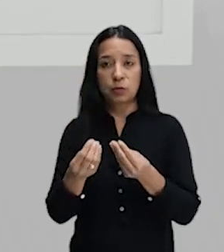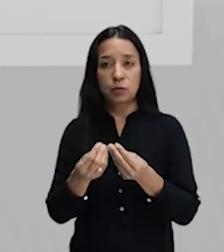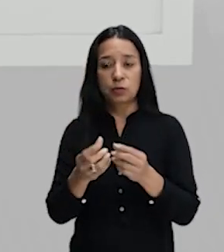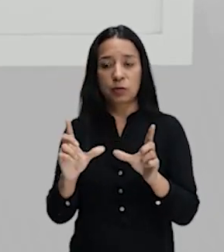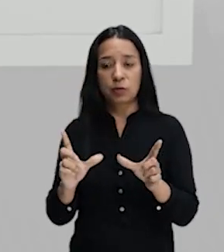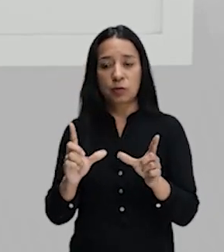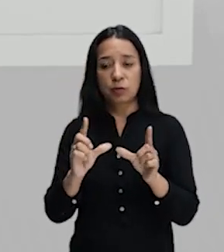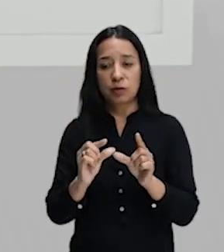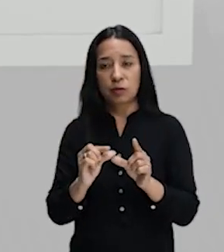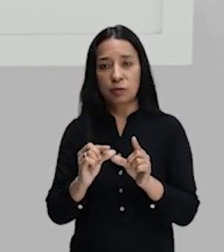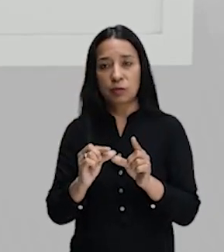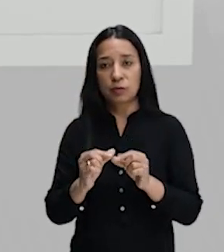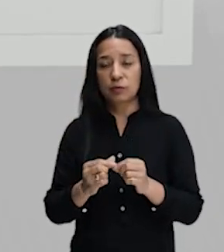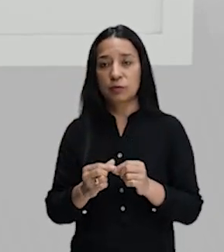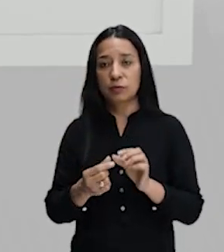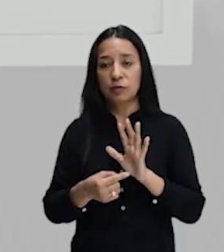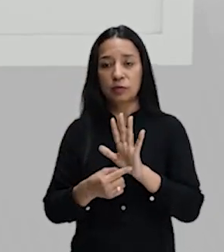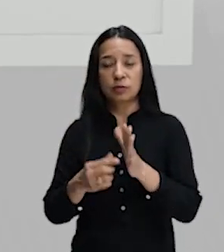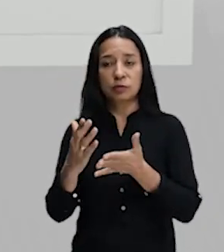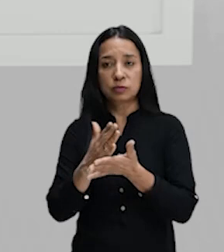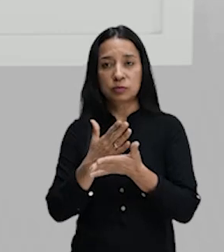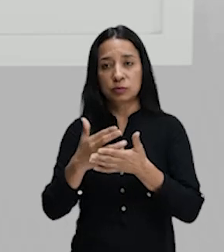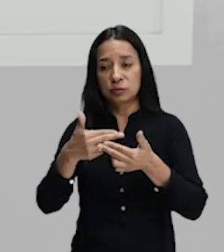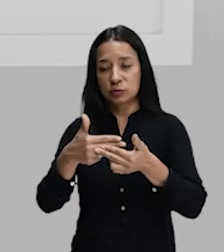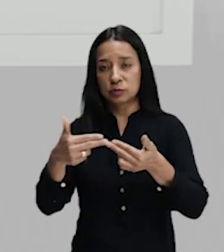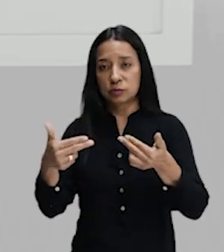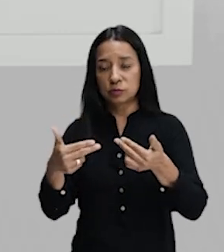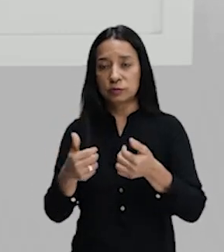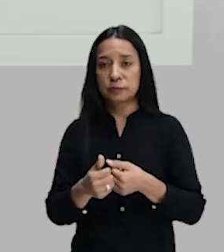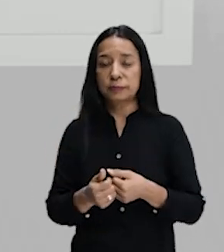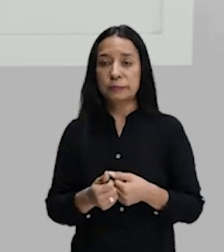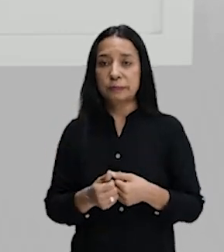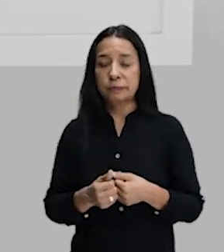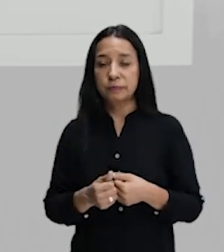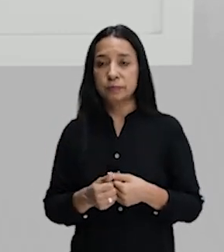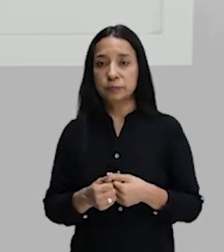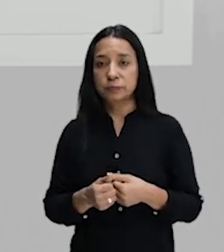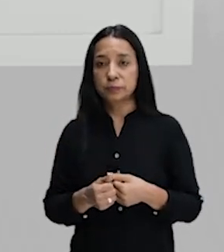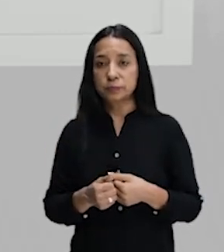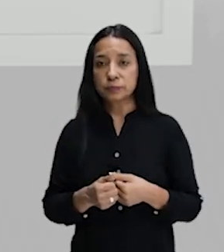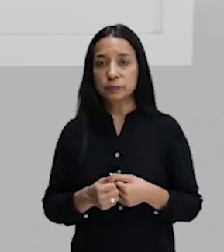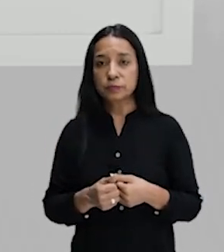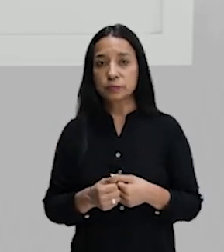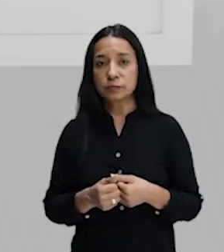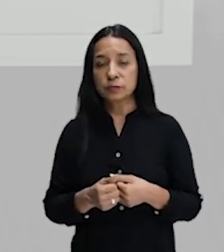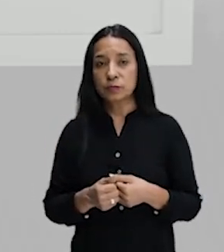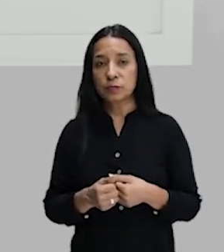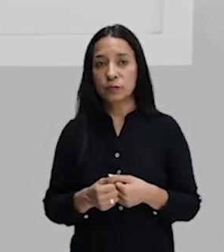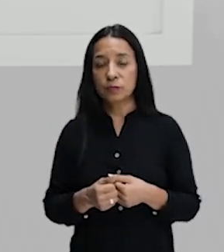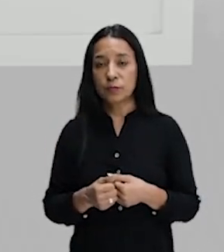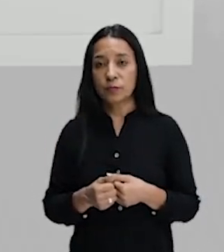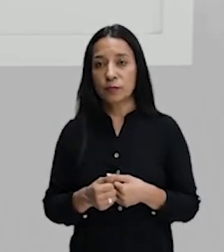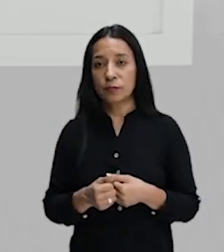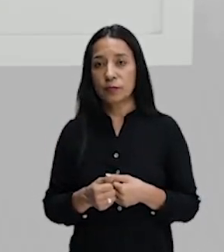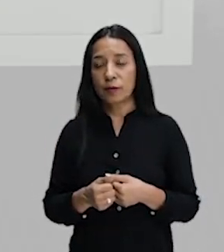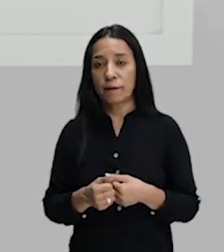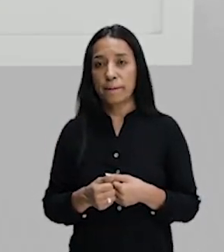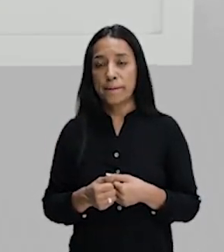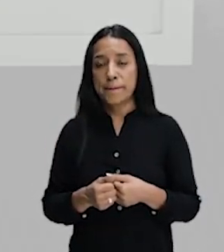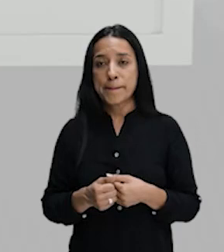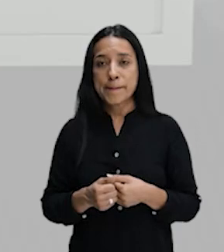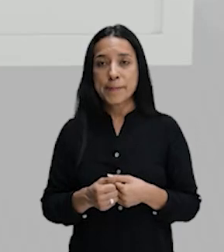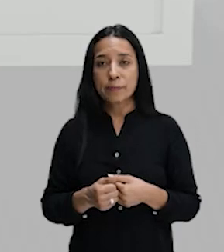escala para demonstrar algumas coisas. Tá, ok? Então, usa ali a atração e repulsão desses polos magnéticos,